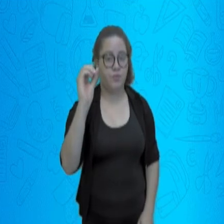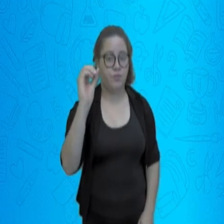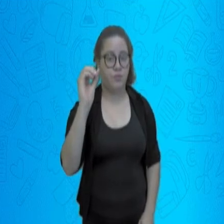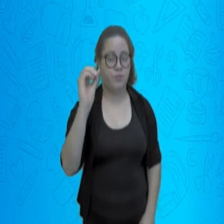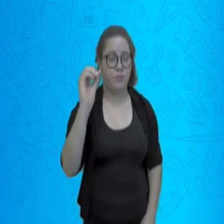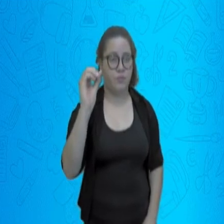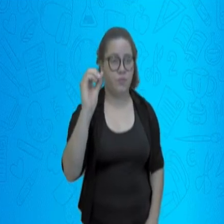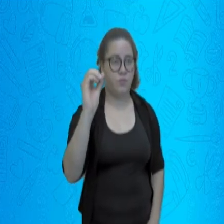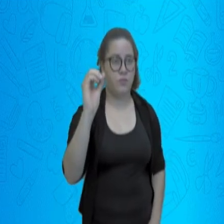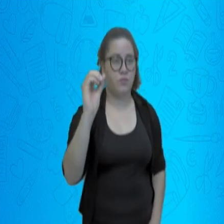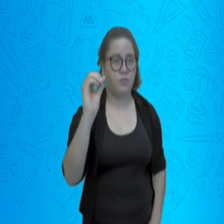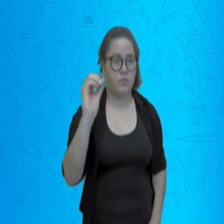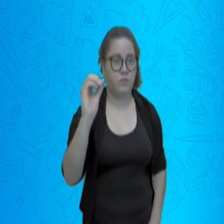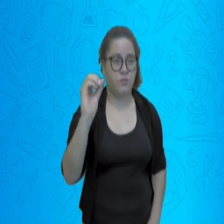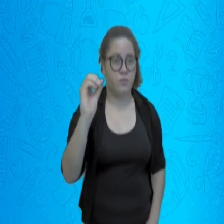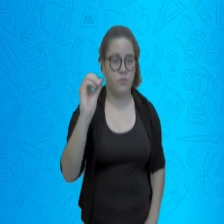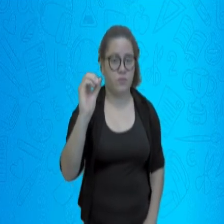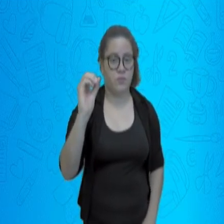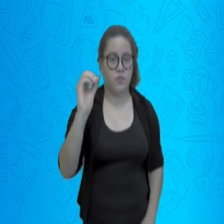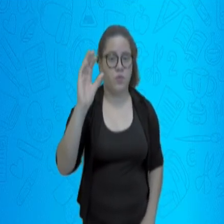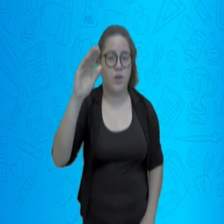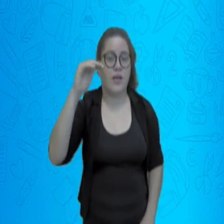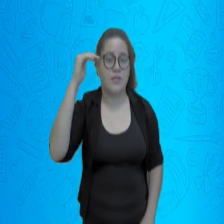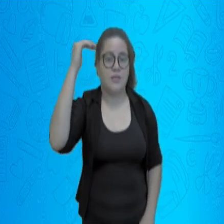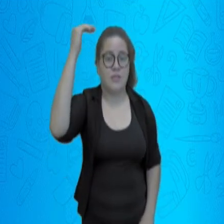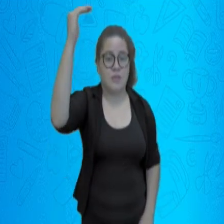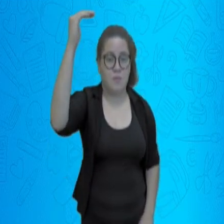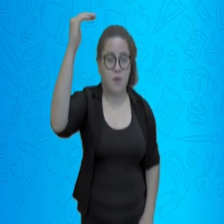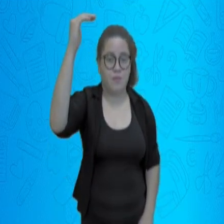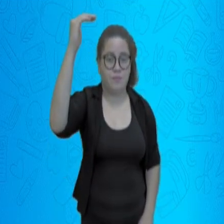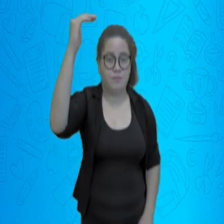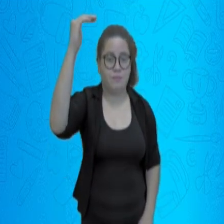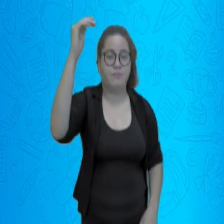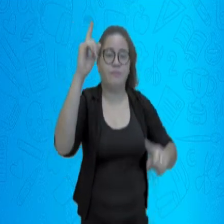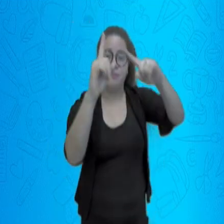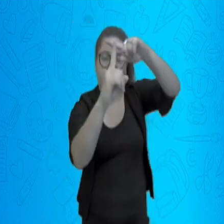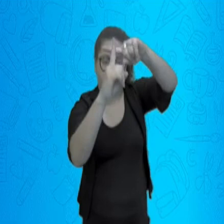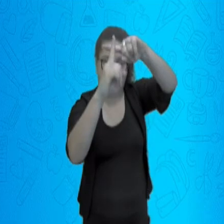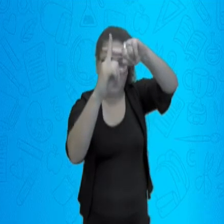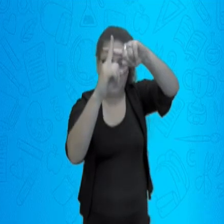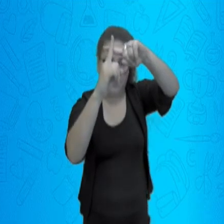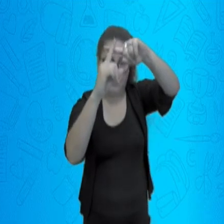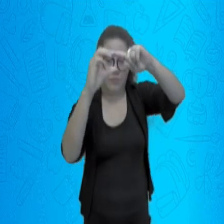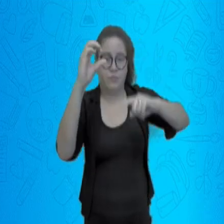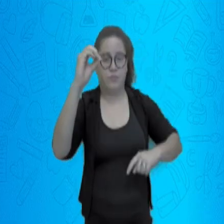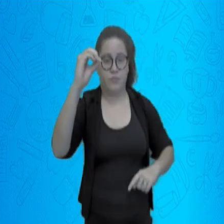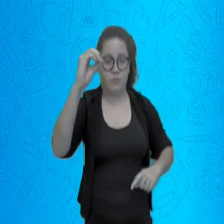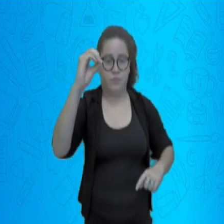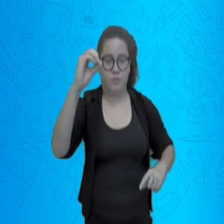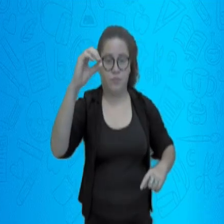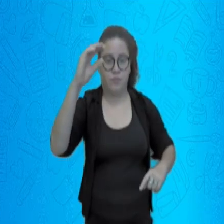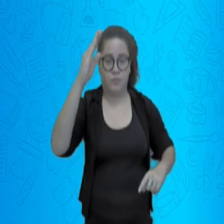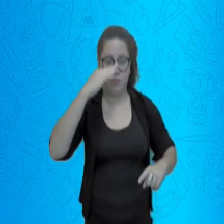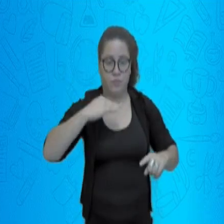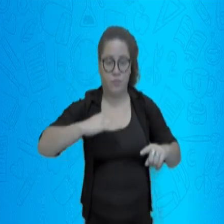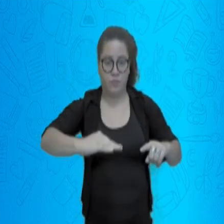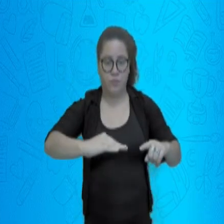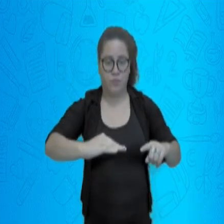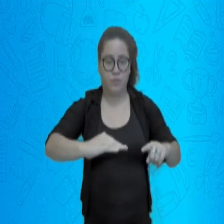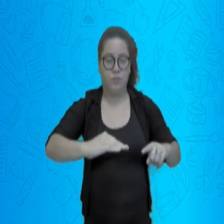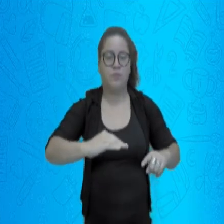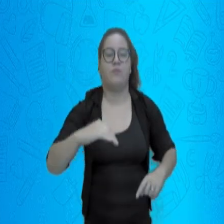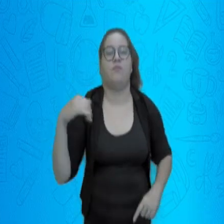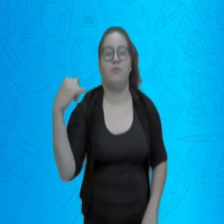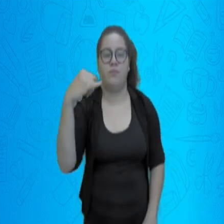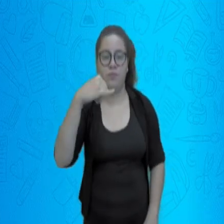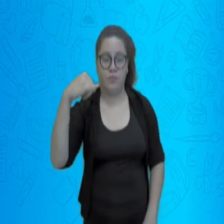Nós vimos que tudo que está acima do zero, para cima, é positivo. E tudo que está abaixo do